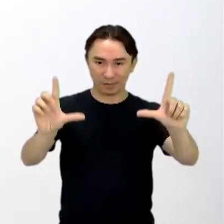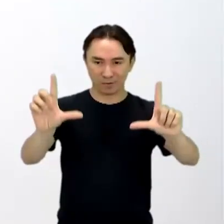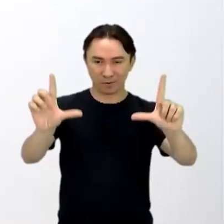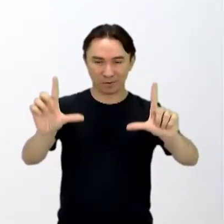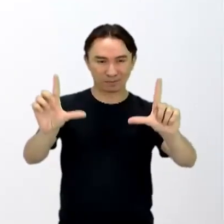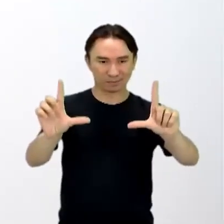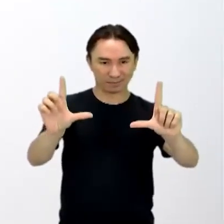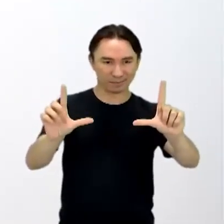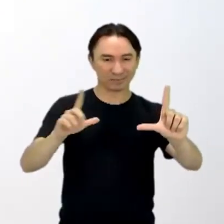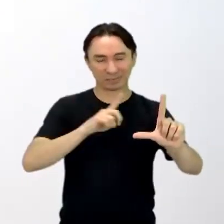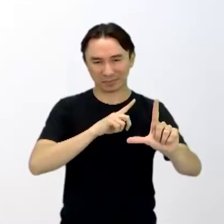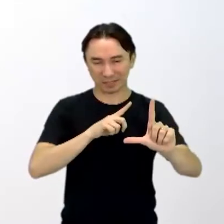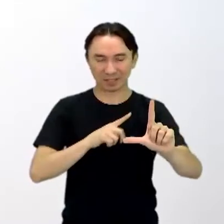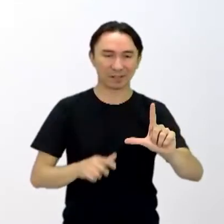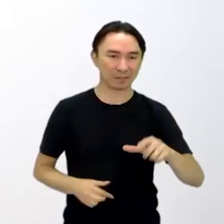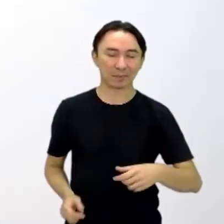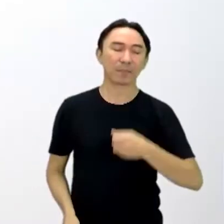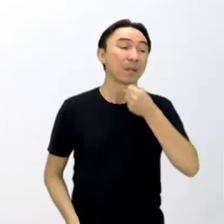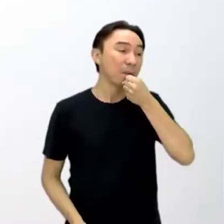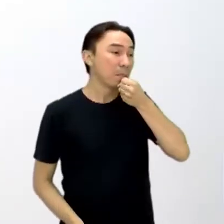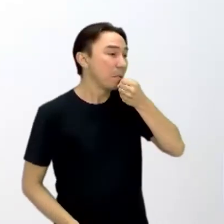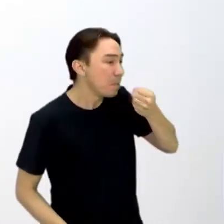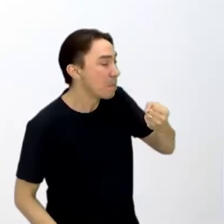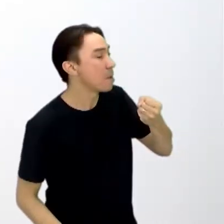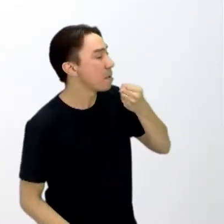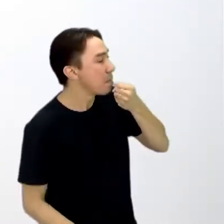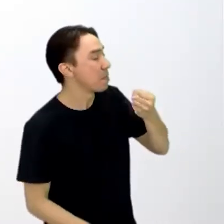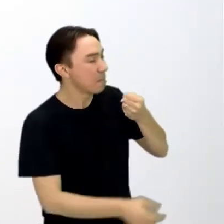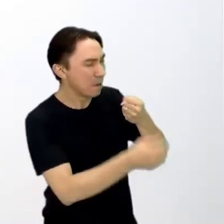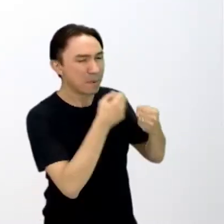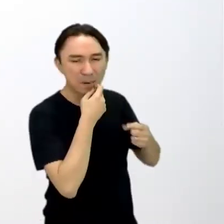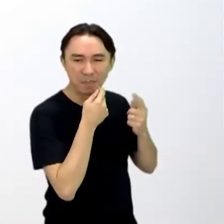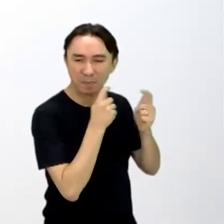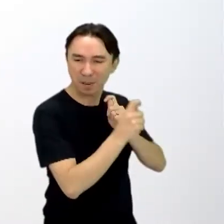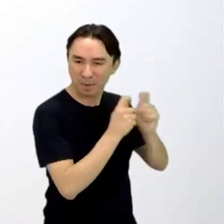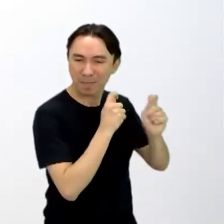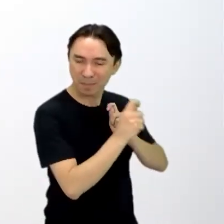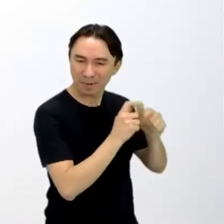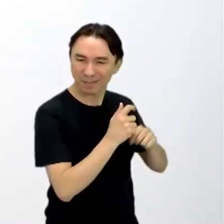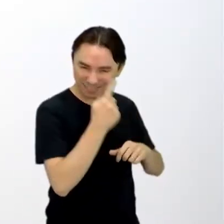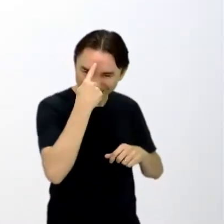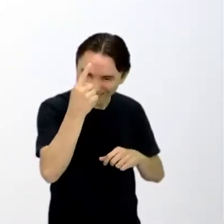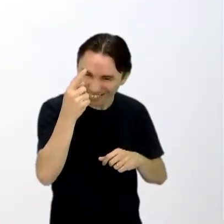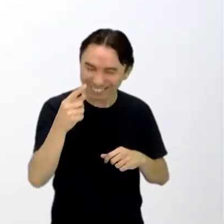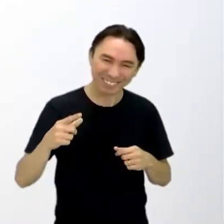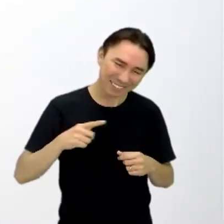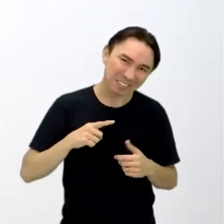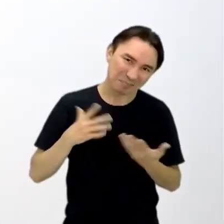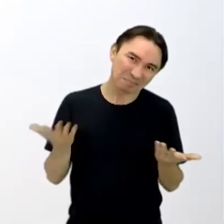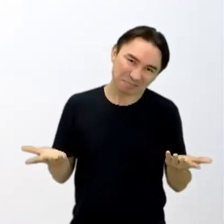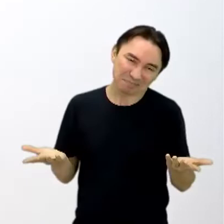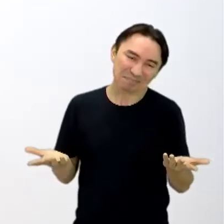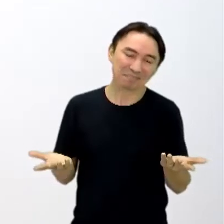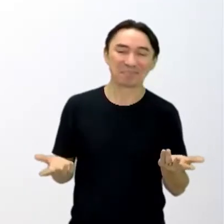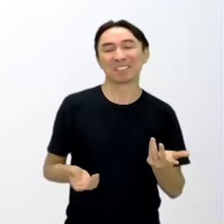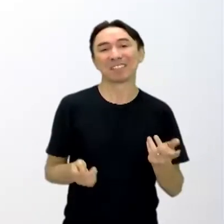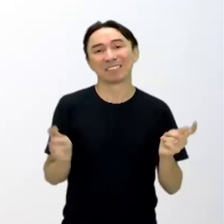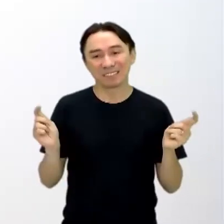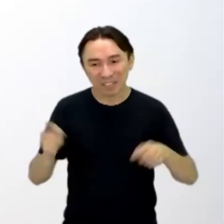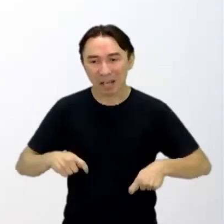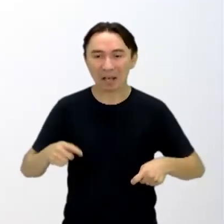tem os jornalistas ali, entrevistando as pessoas, enfim, porque como ela é mais ampla, né? Então, a gente pode ali fazer